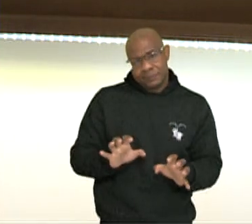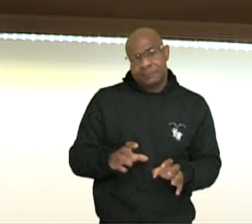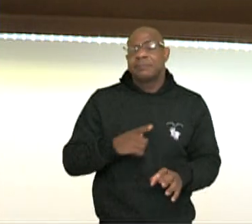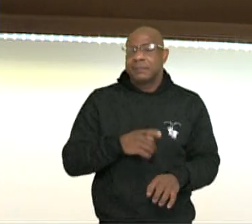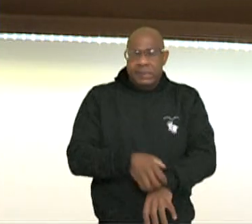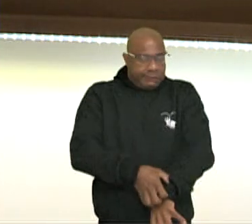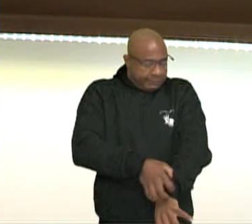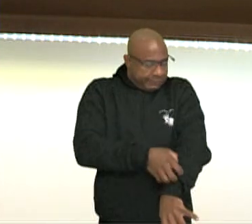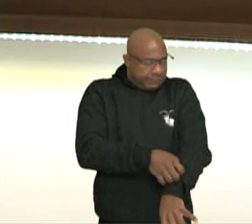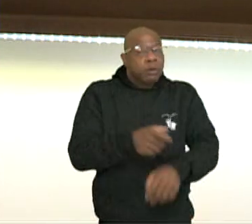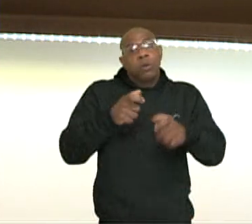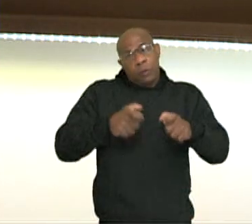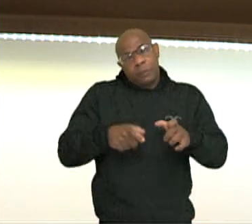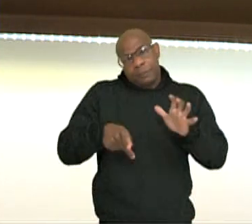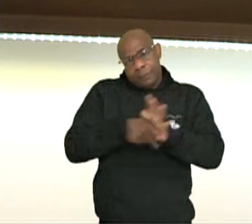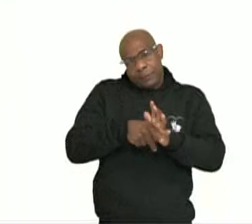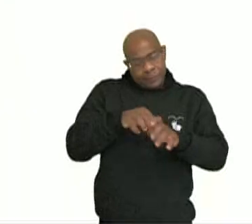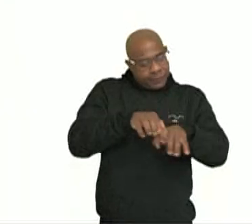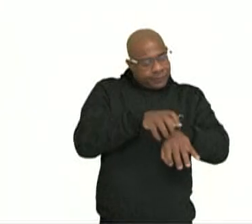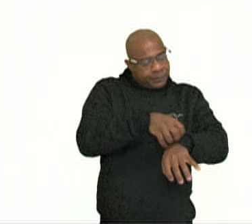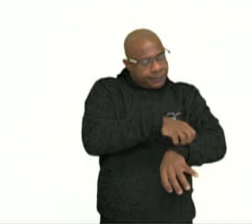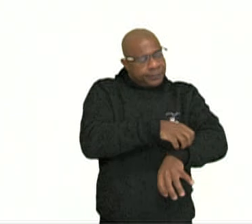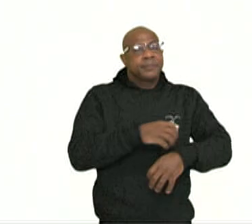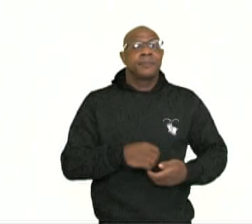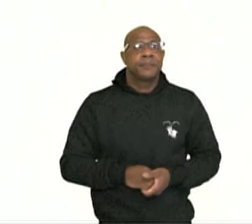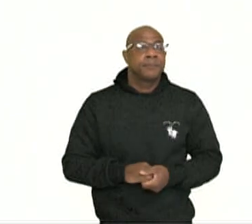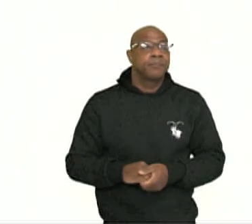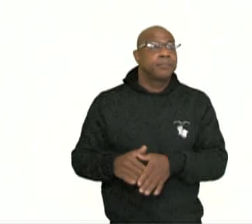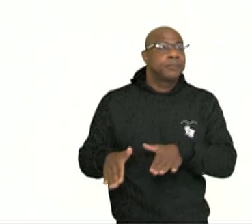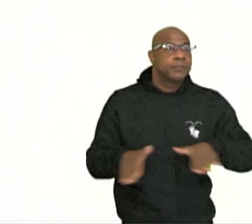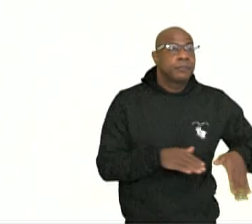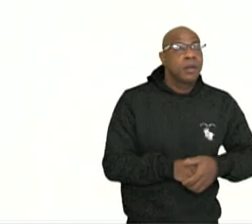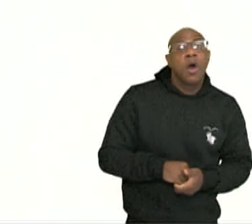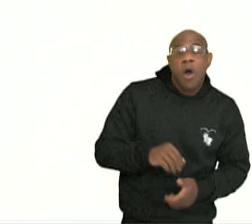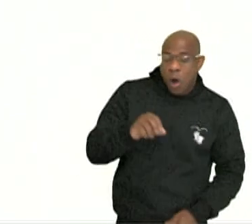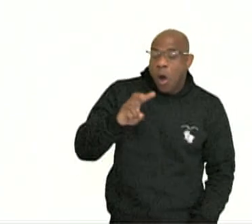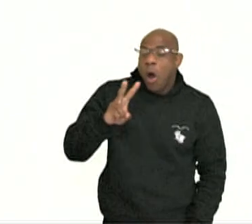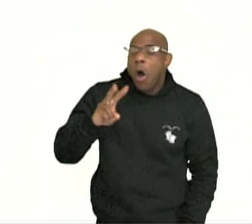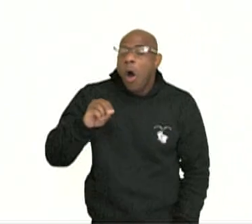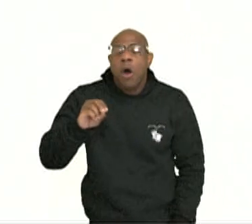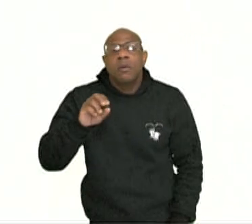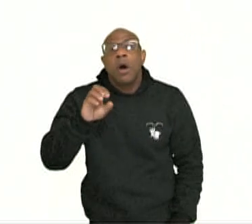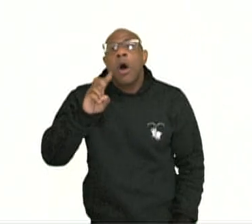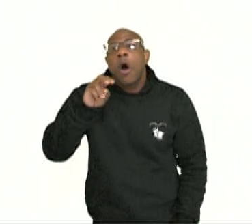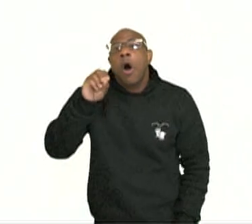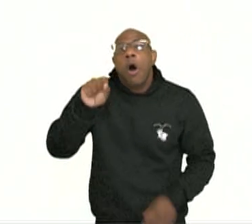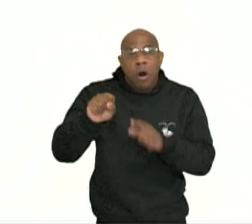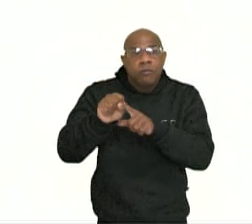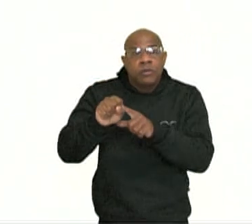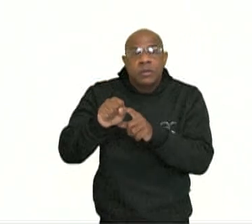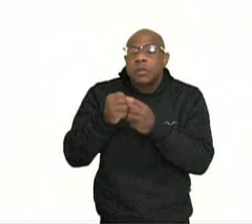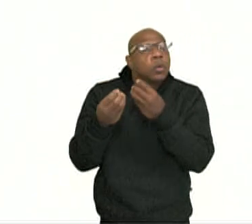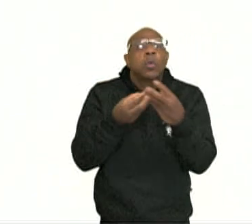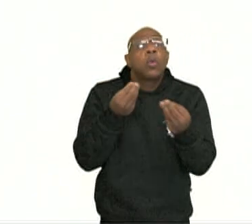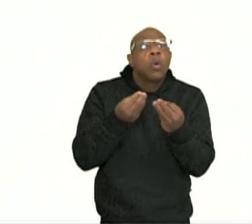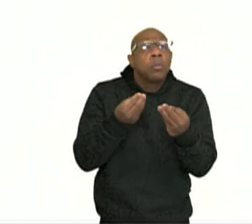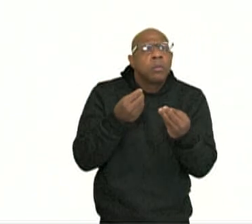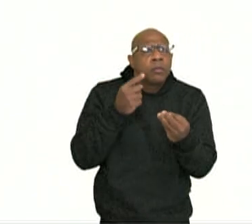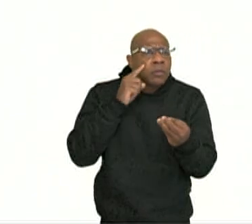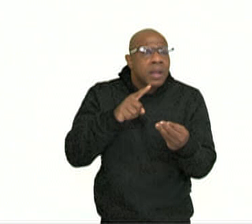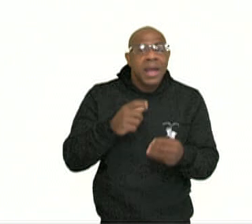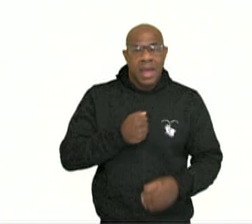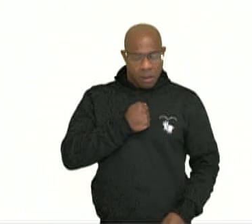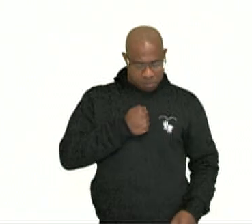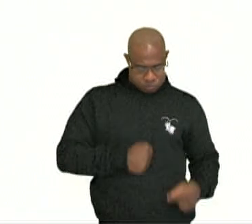coceira local. Os ovos desses parasitas são eliminados com a fezes do